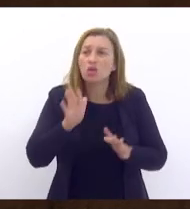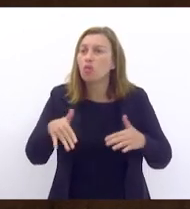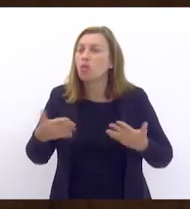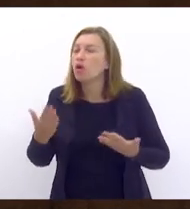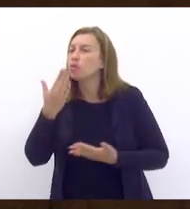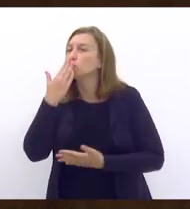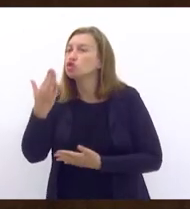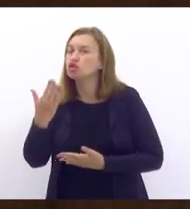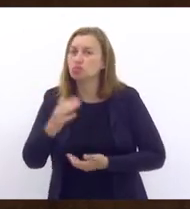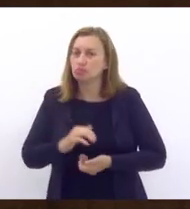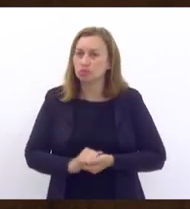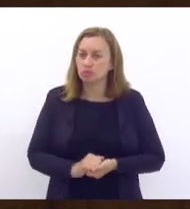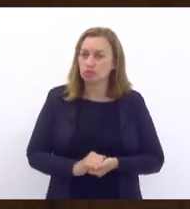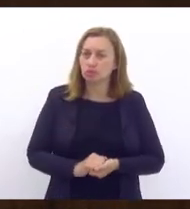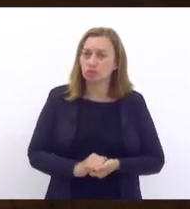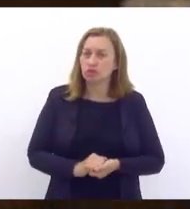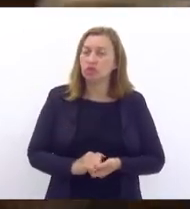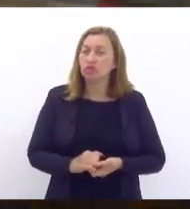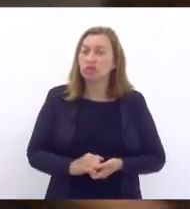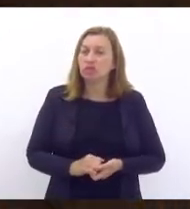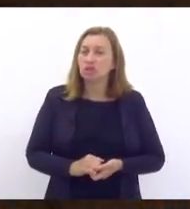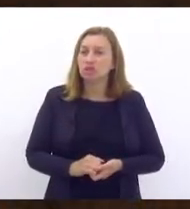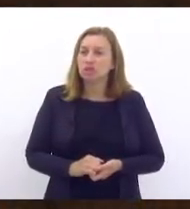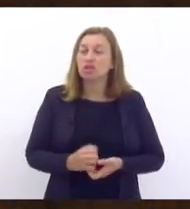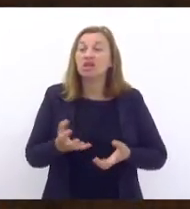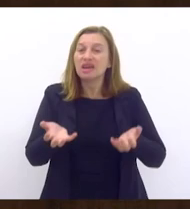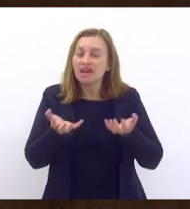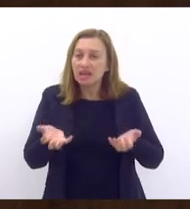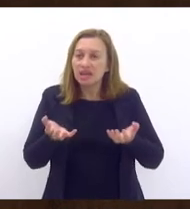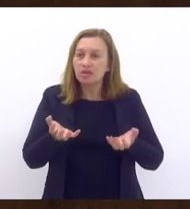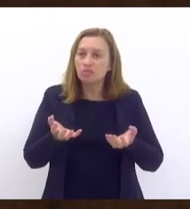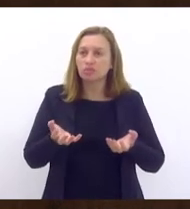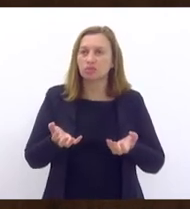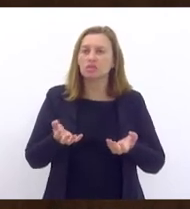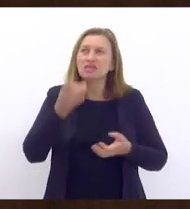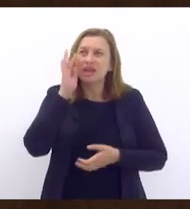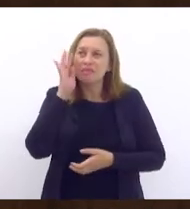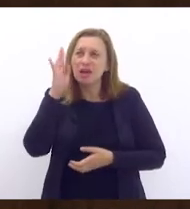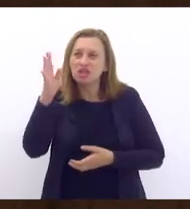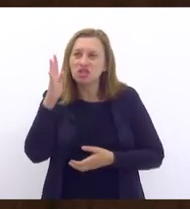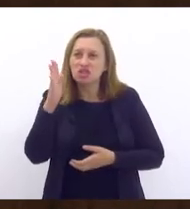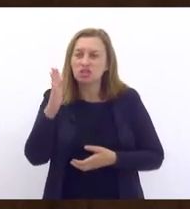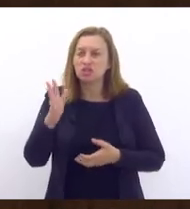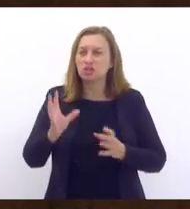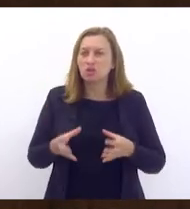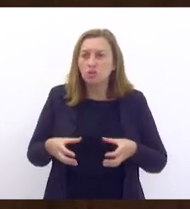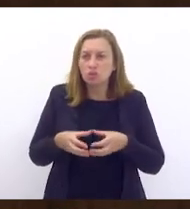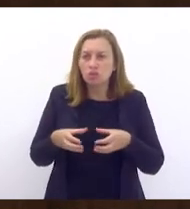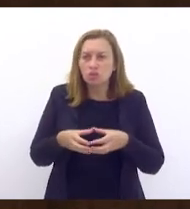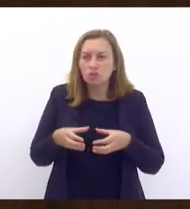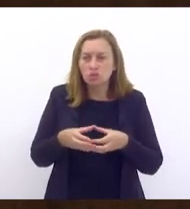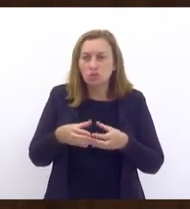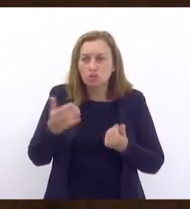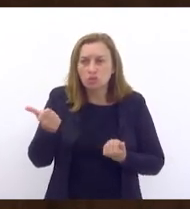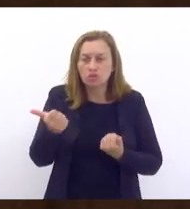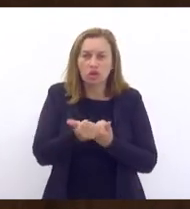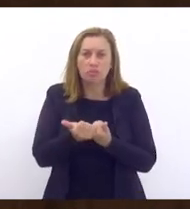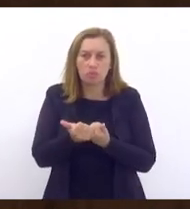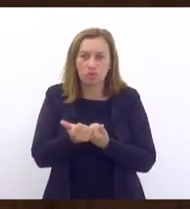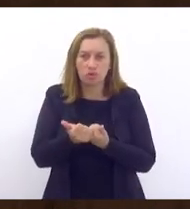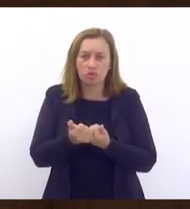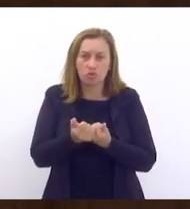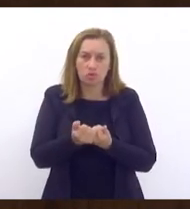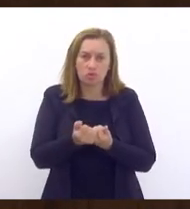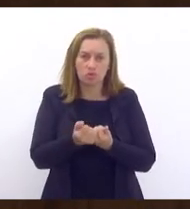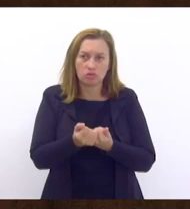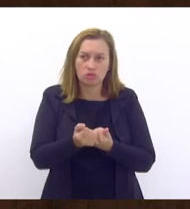de concepção que a gente quer e que a gente imagina do que deva ser uma rede socioassistencial.